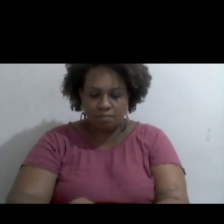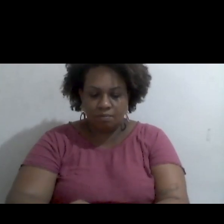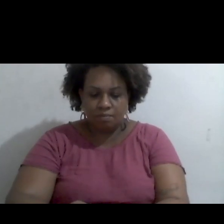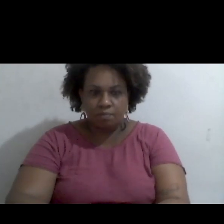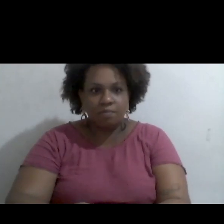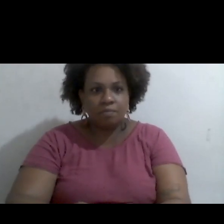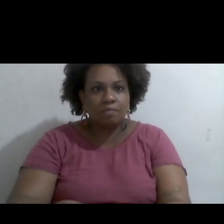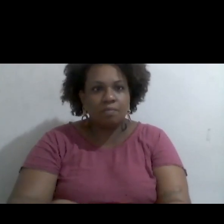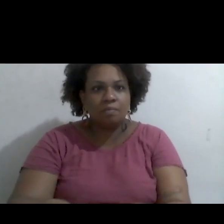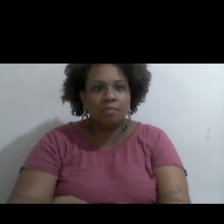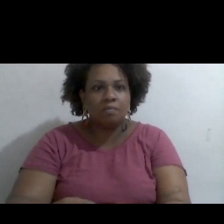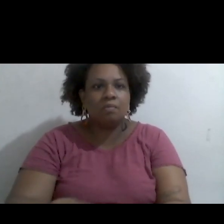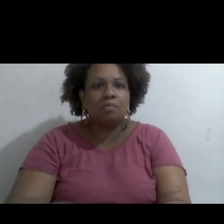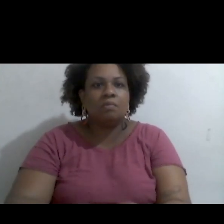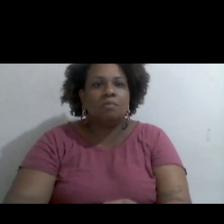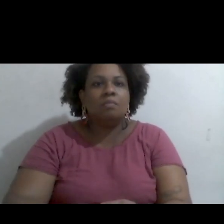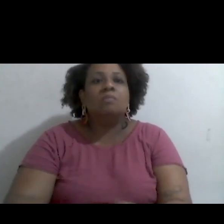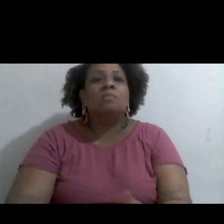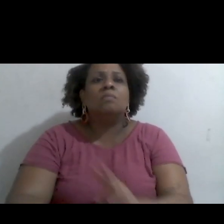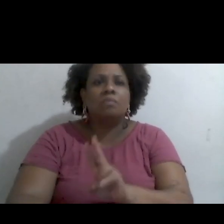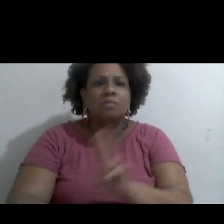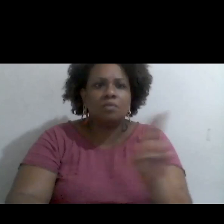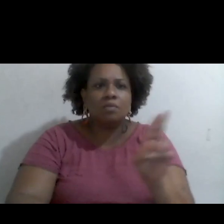Arte Metropolitana, por favor, se identifique.